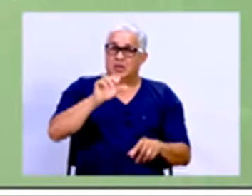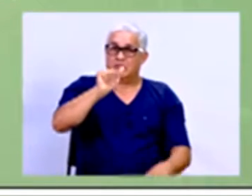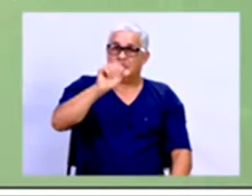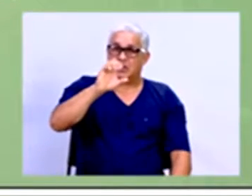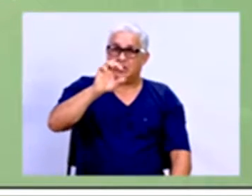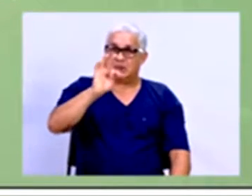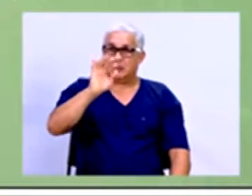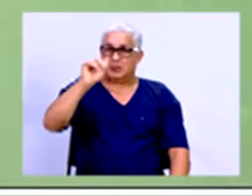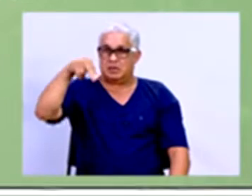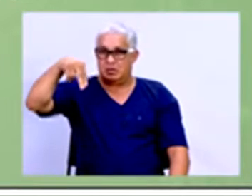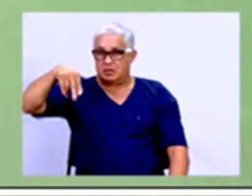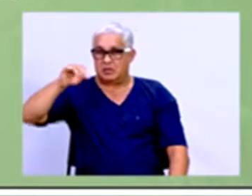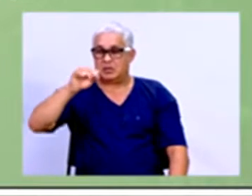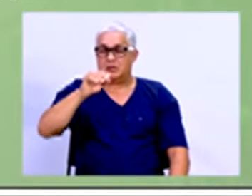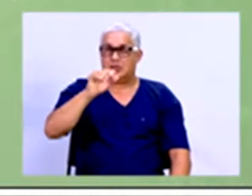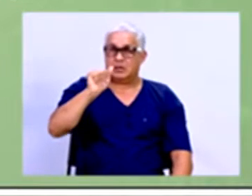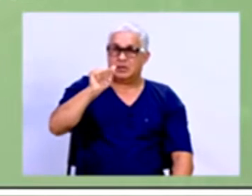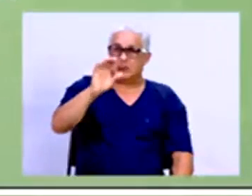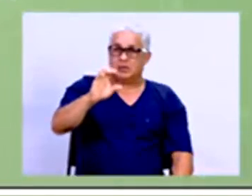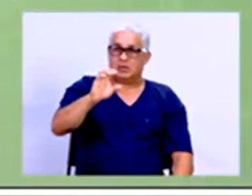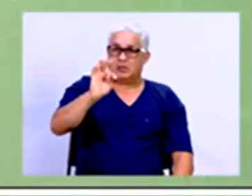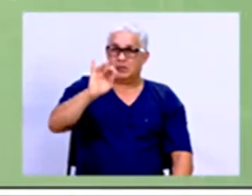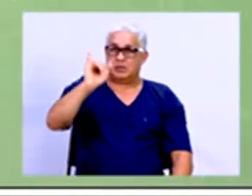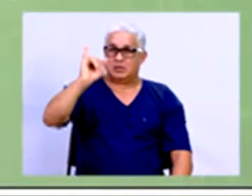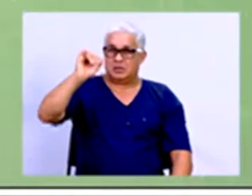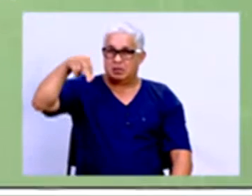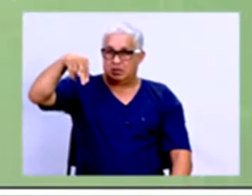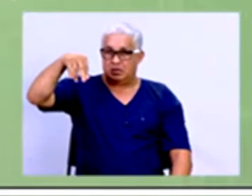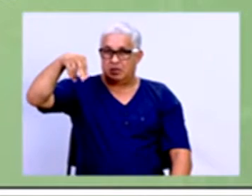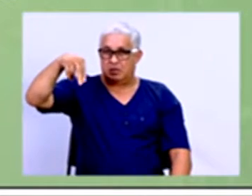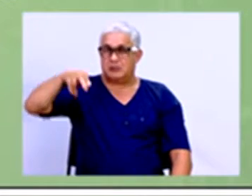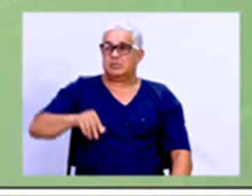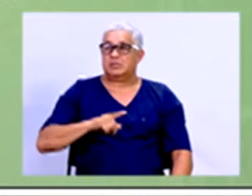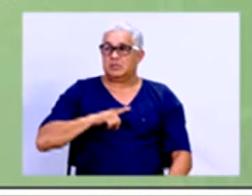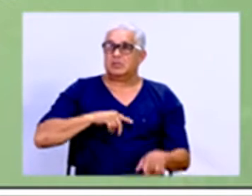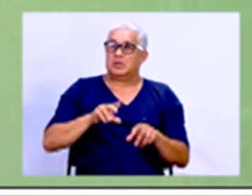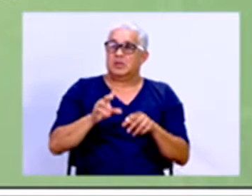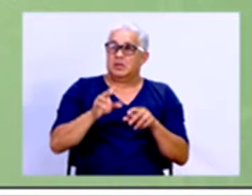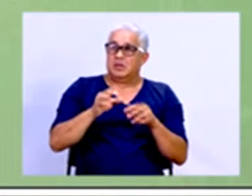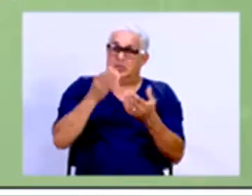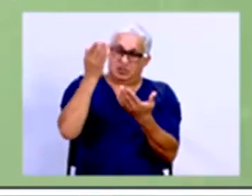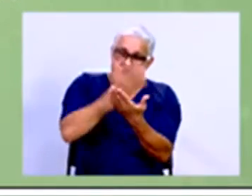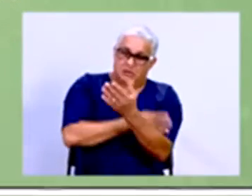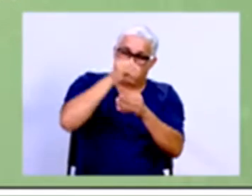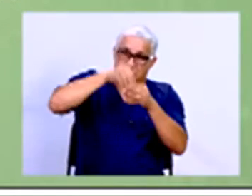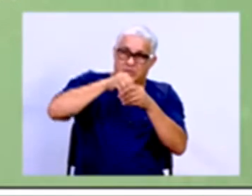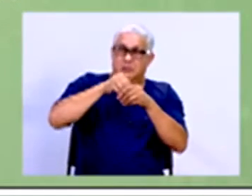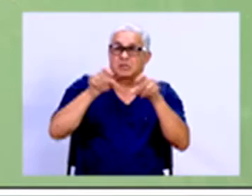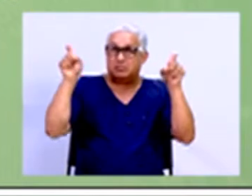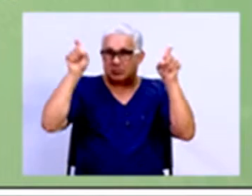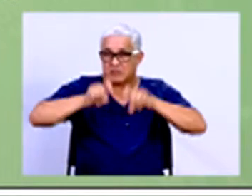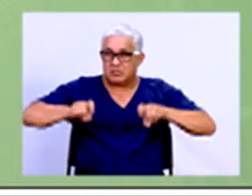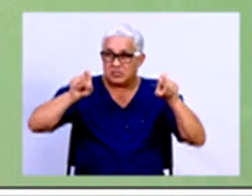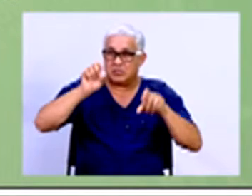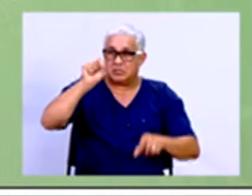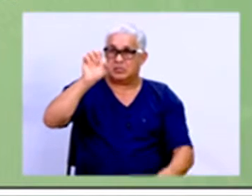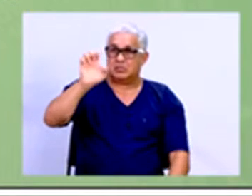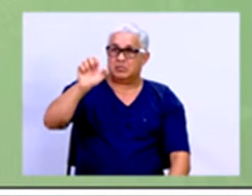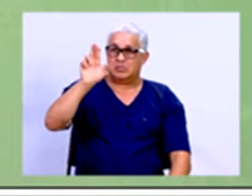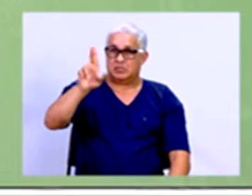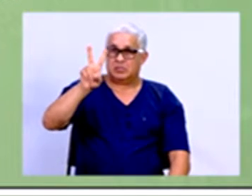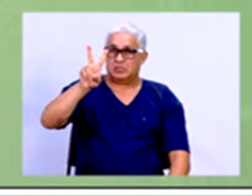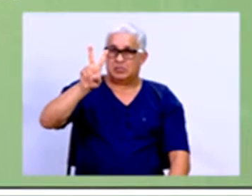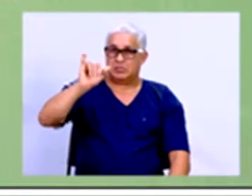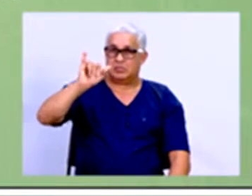Que basicamente, né, é o arquivo no servidor que ele vai ser chamado para tratar esses dados, né, do